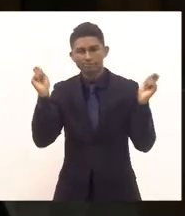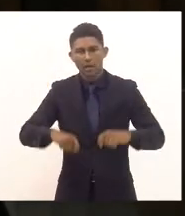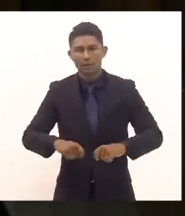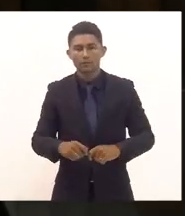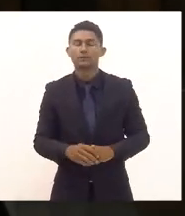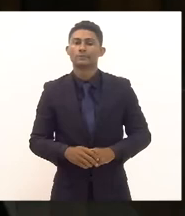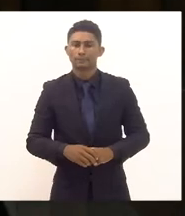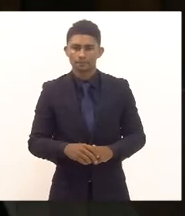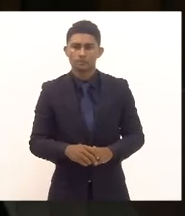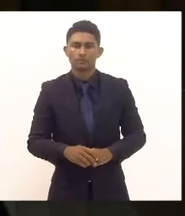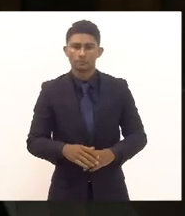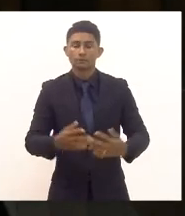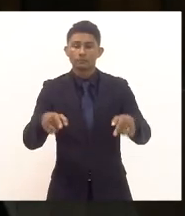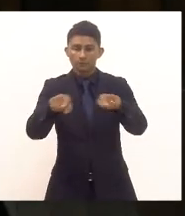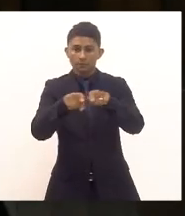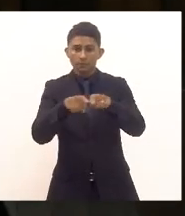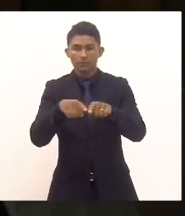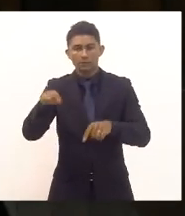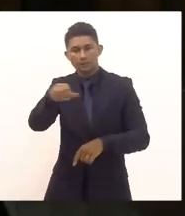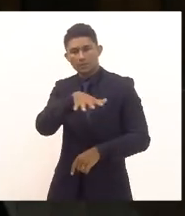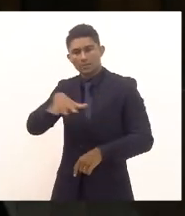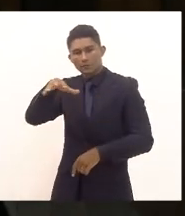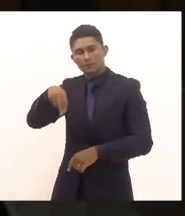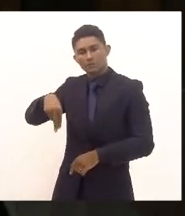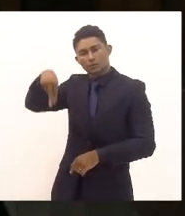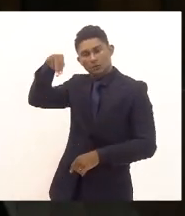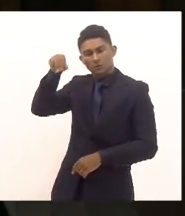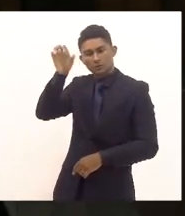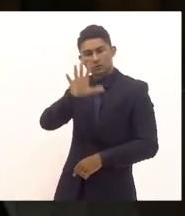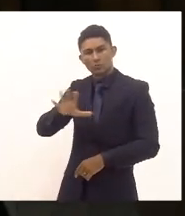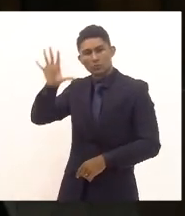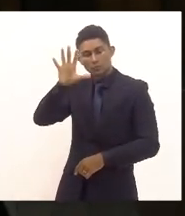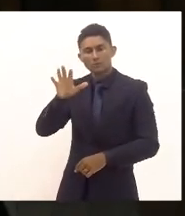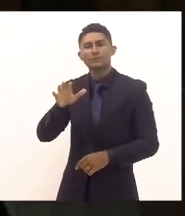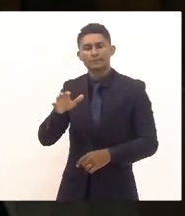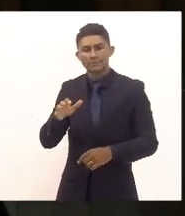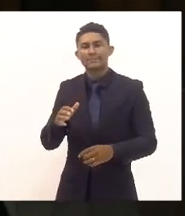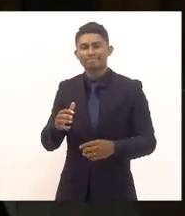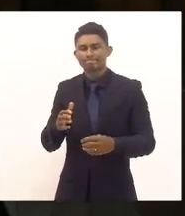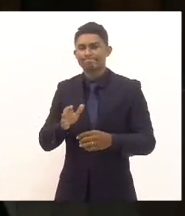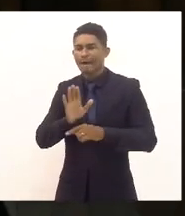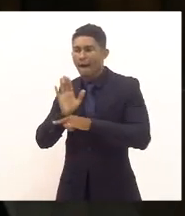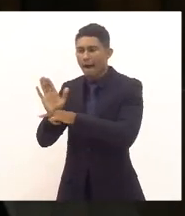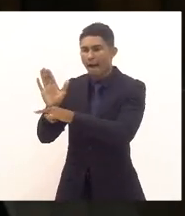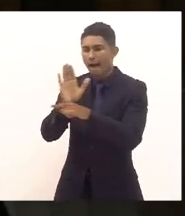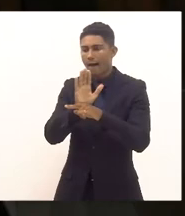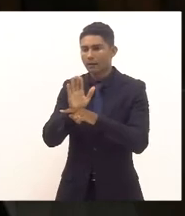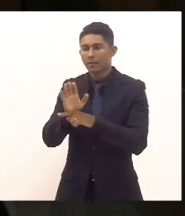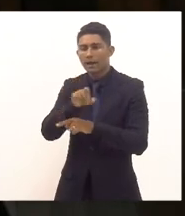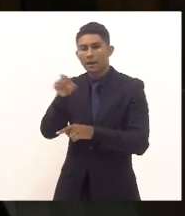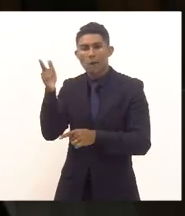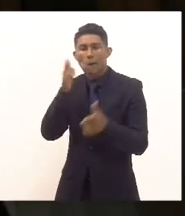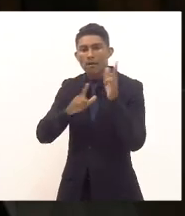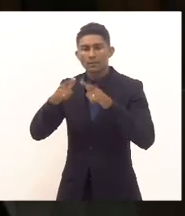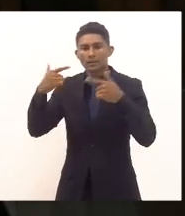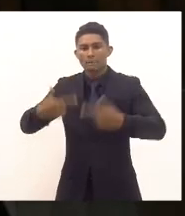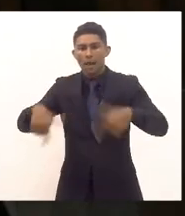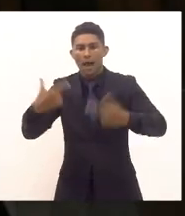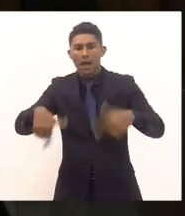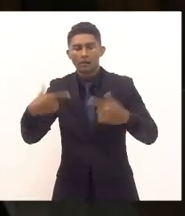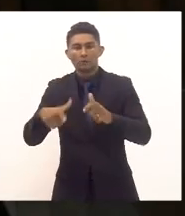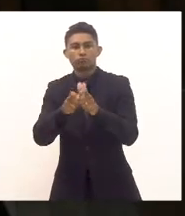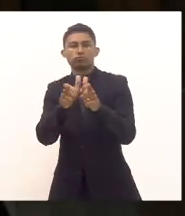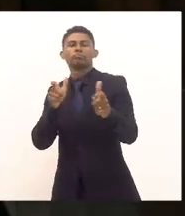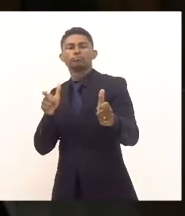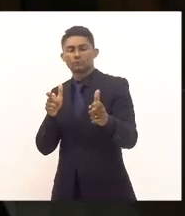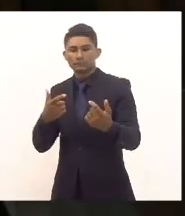poder dar a região noroeste o tratamento que ela merece para geração de emprego para o respeito